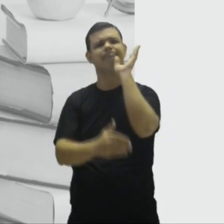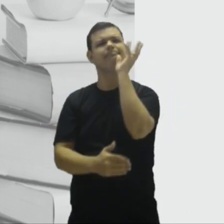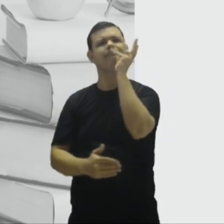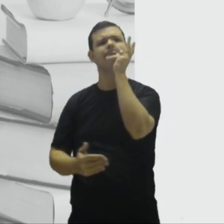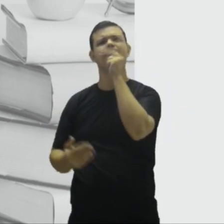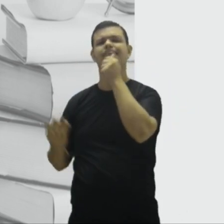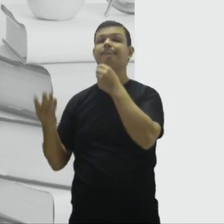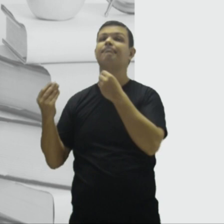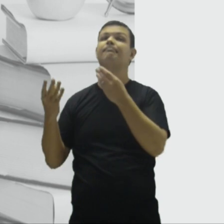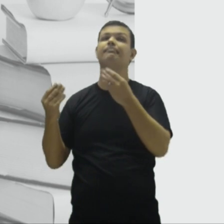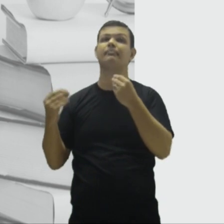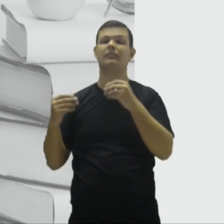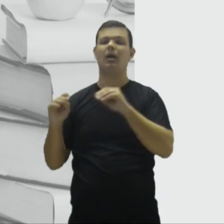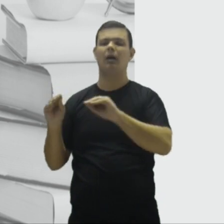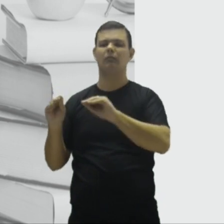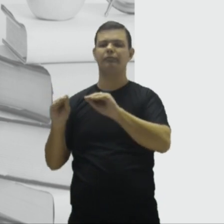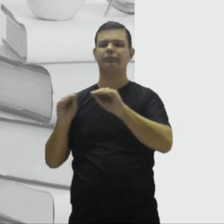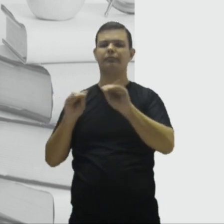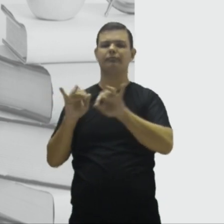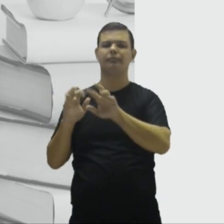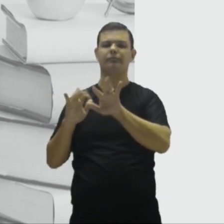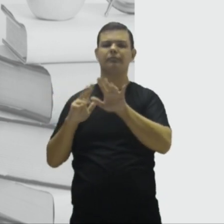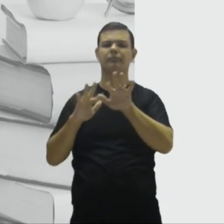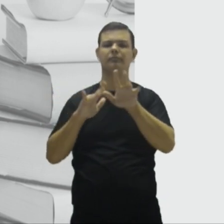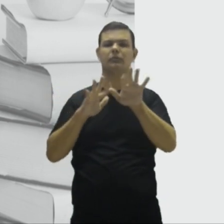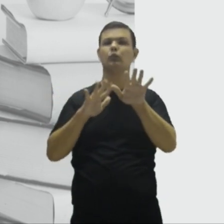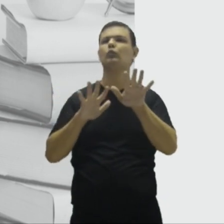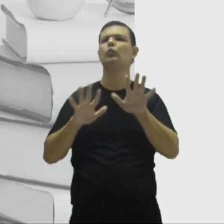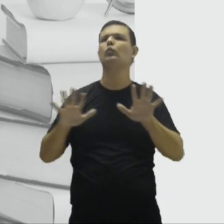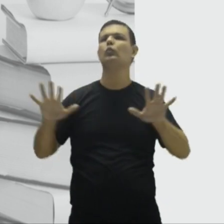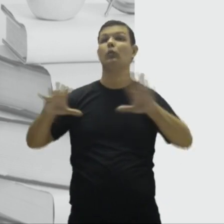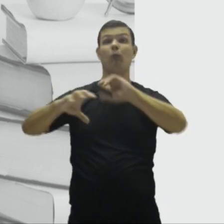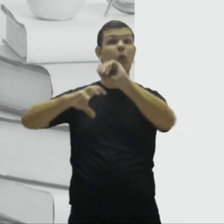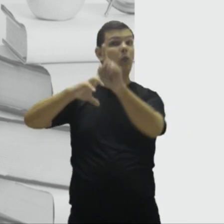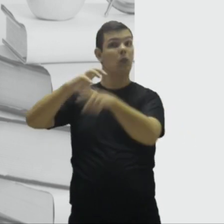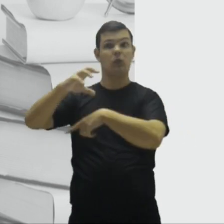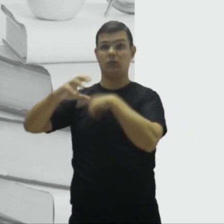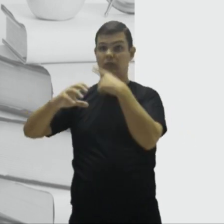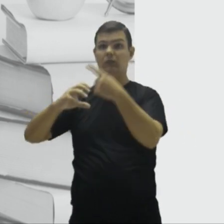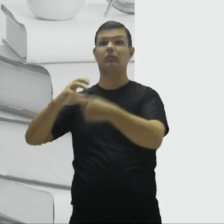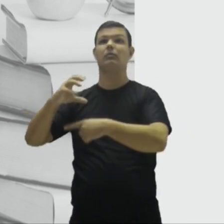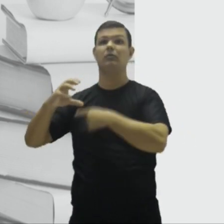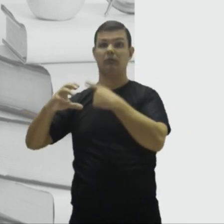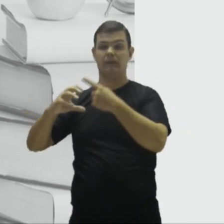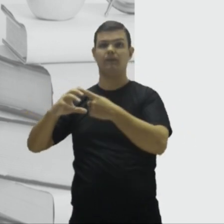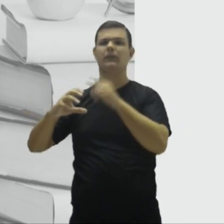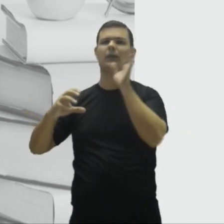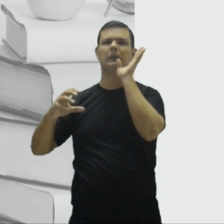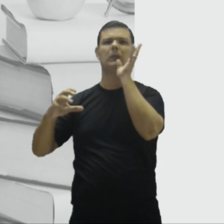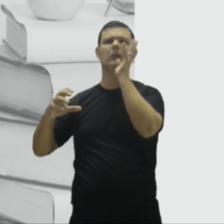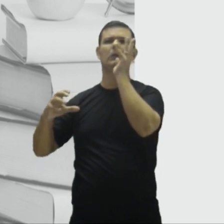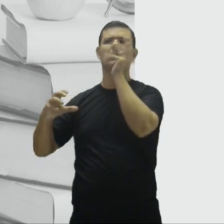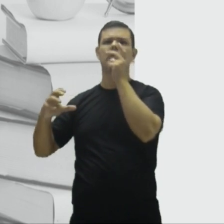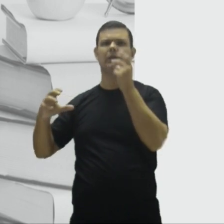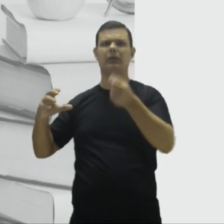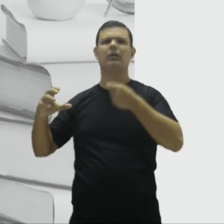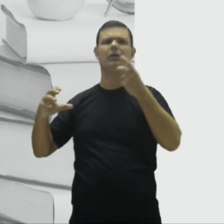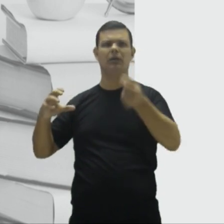uma migração espontânea no Brasil todo, no mundo todo. Então, demorou muito tempo